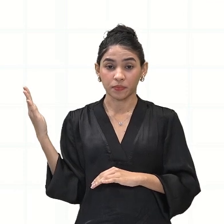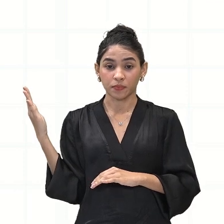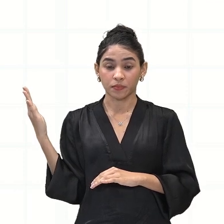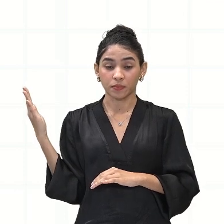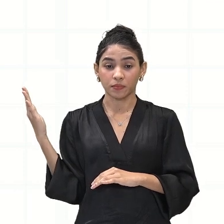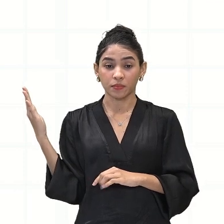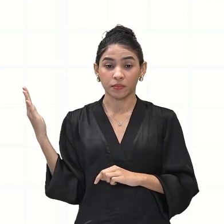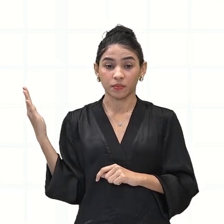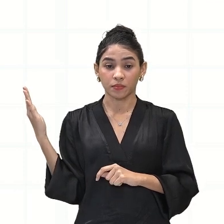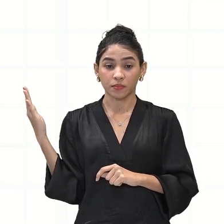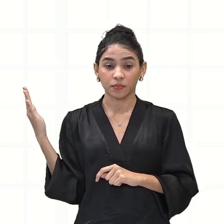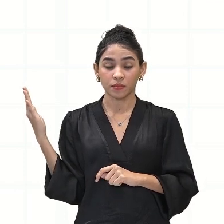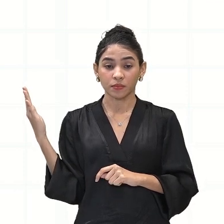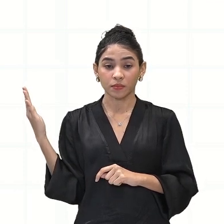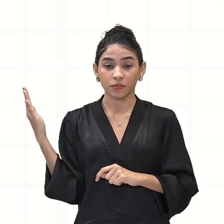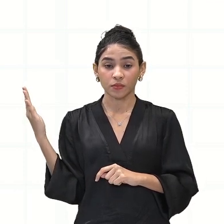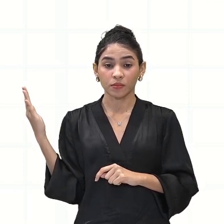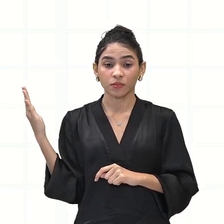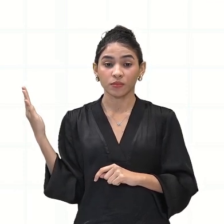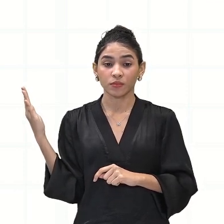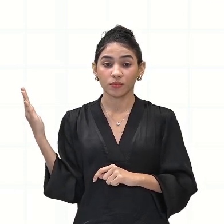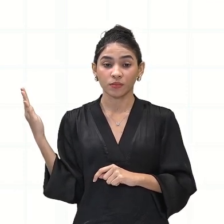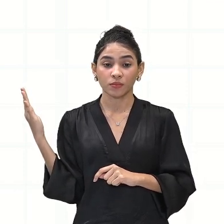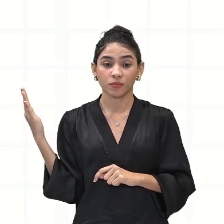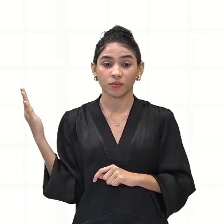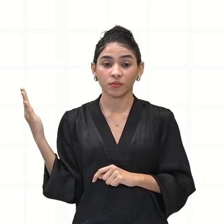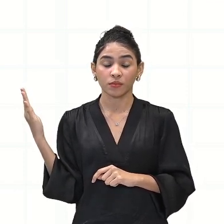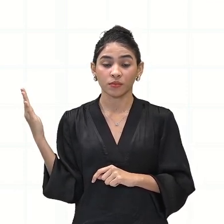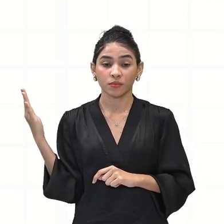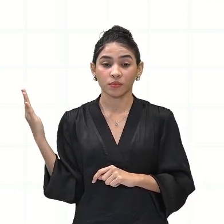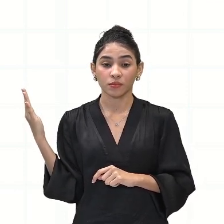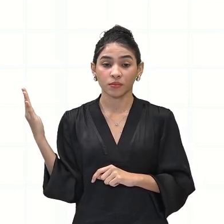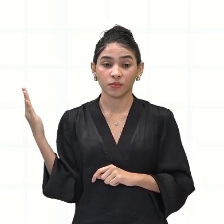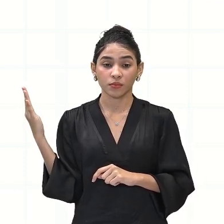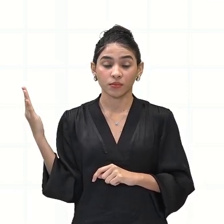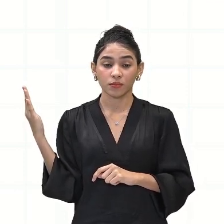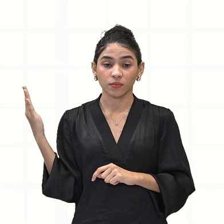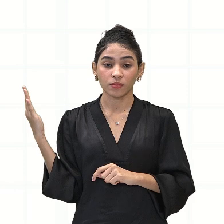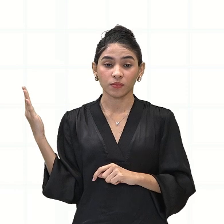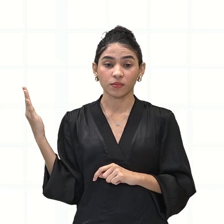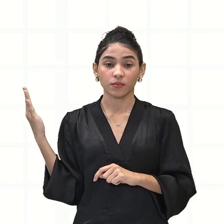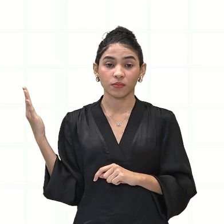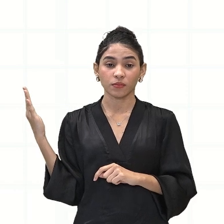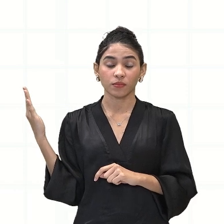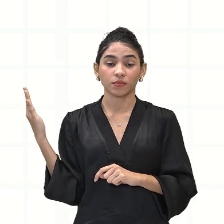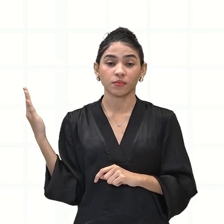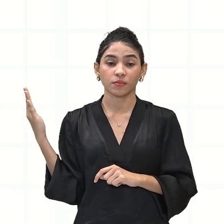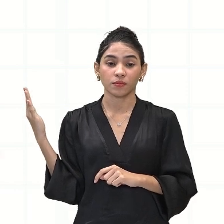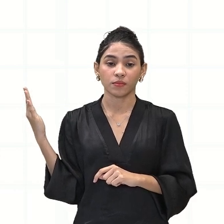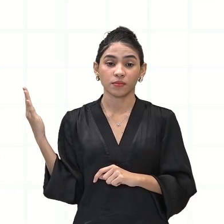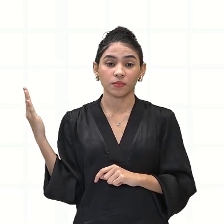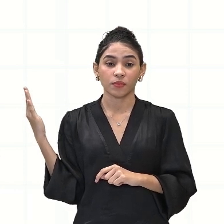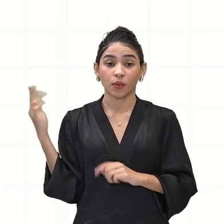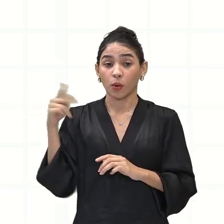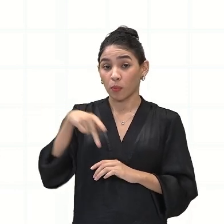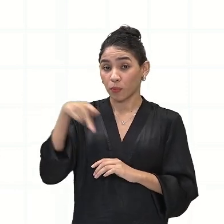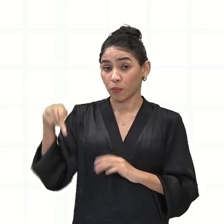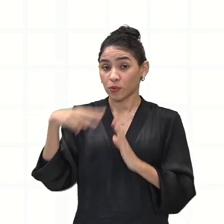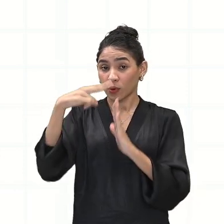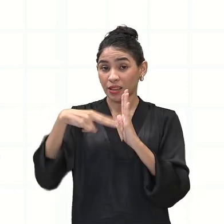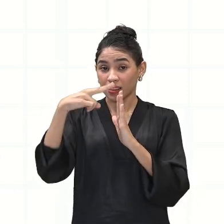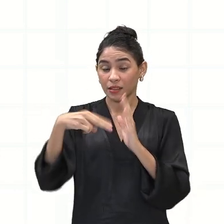foi isso, maquinista? Agora sim, café com pão, agora sim. Voa fumaça, corre cerca e